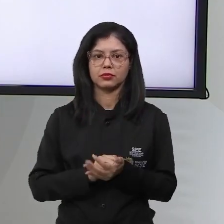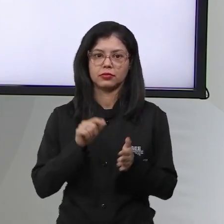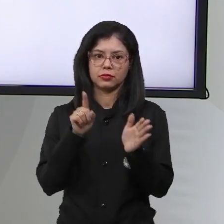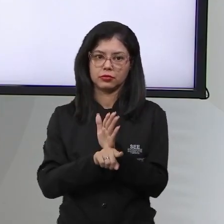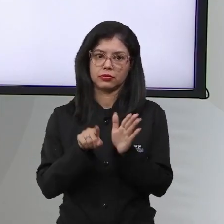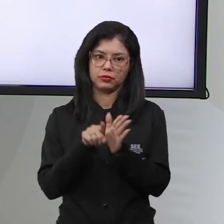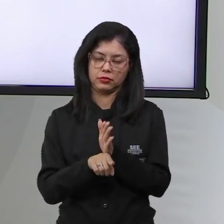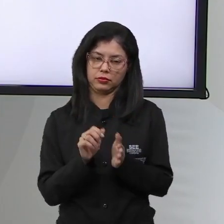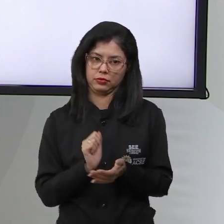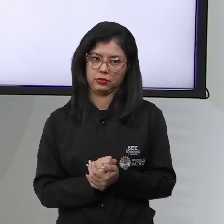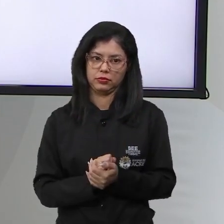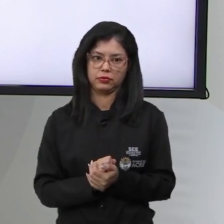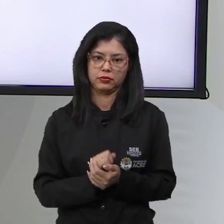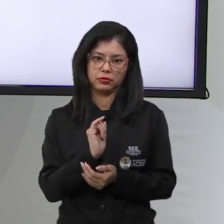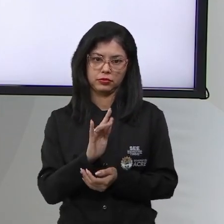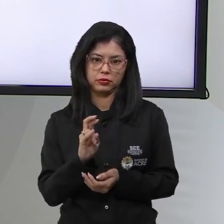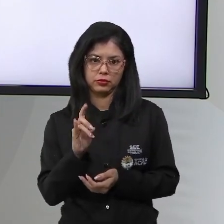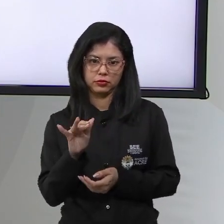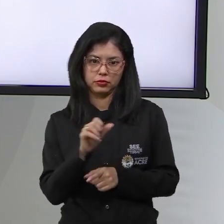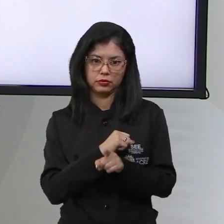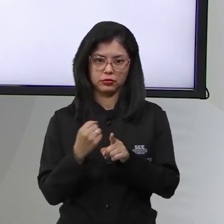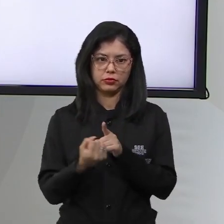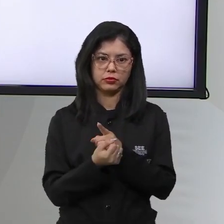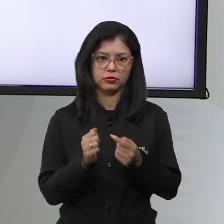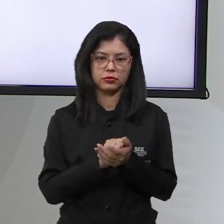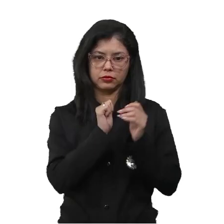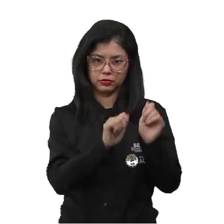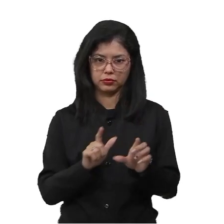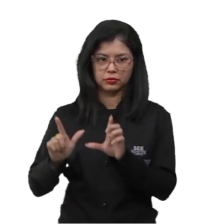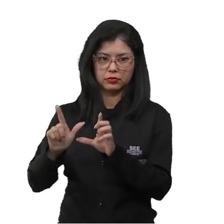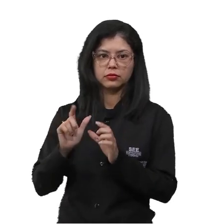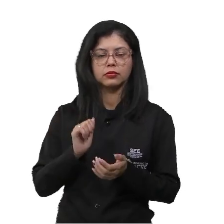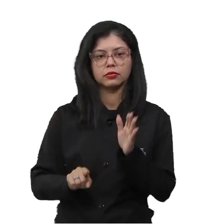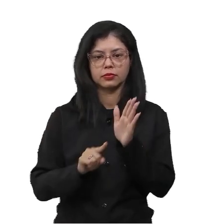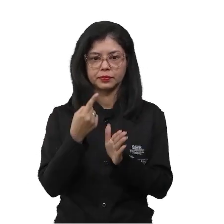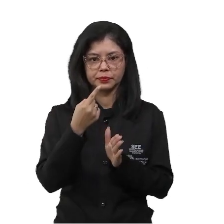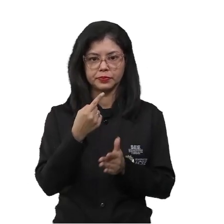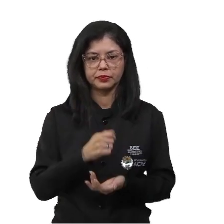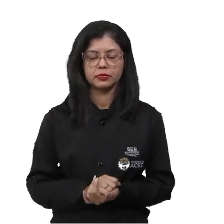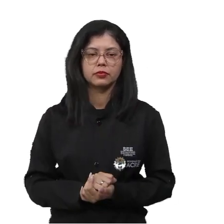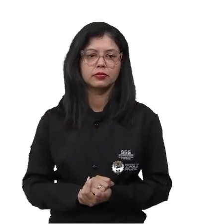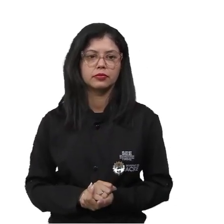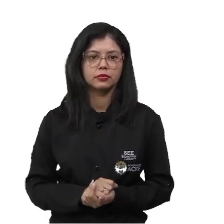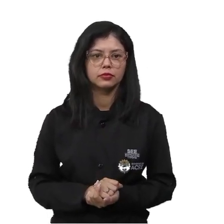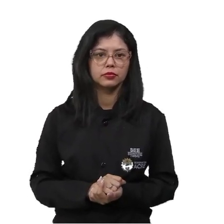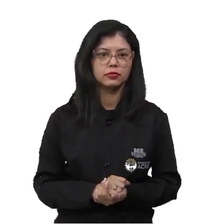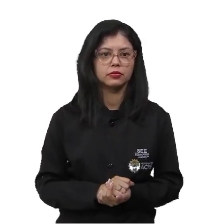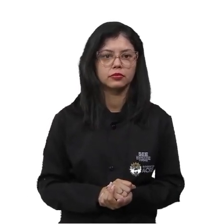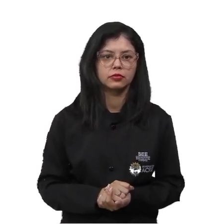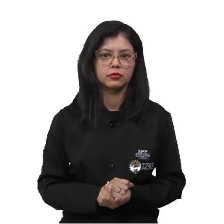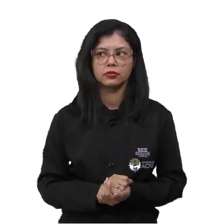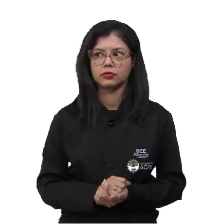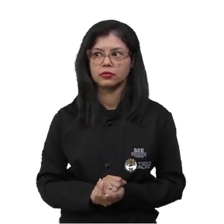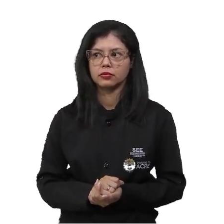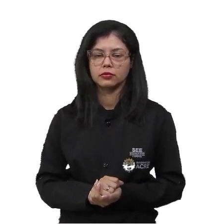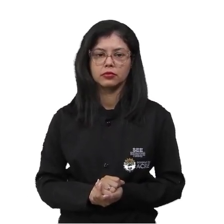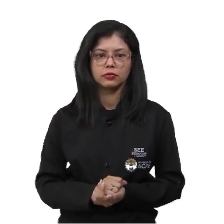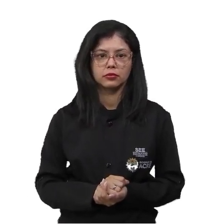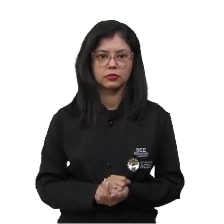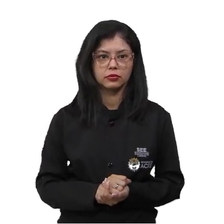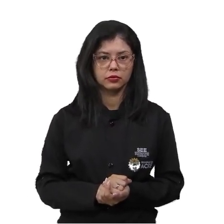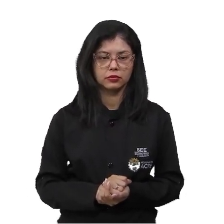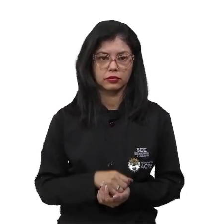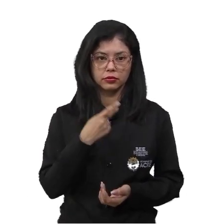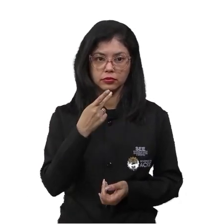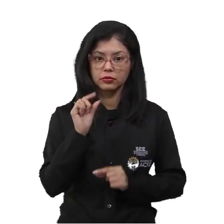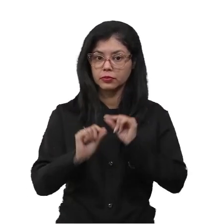questão dos indicadores sociais. Vamos para a nossa primeira questão? Primeira questão essa, que